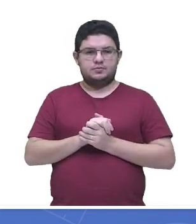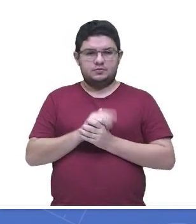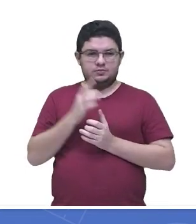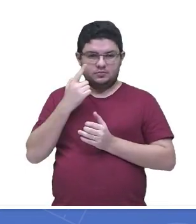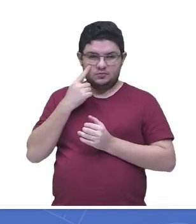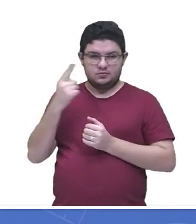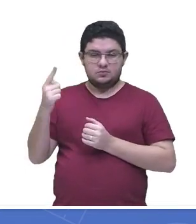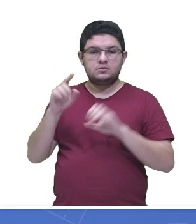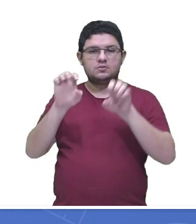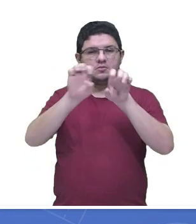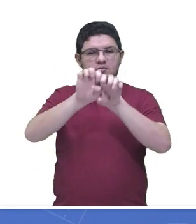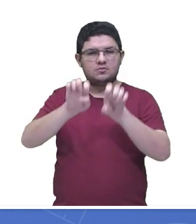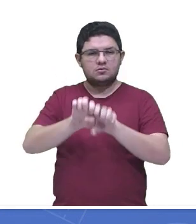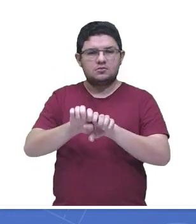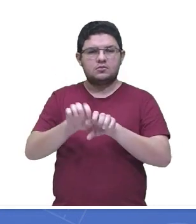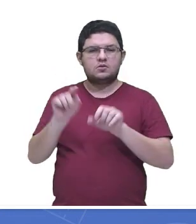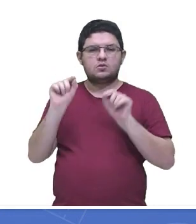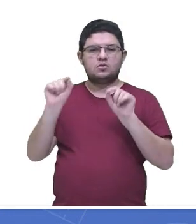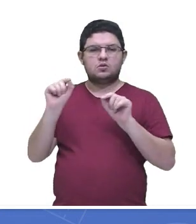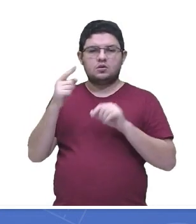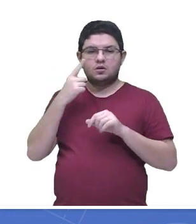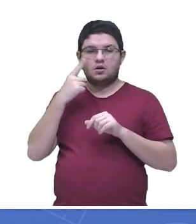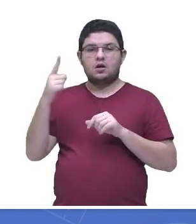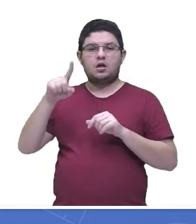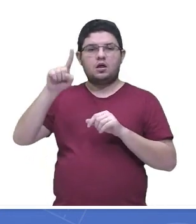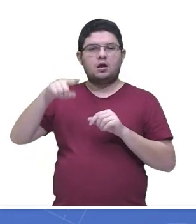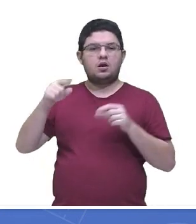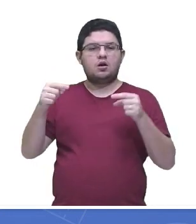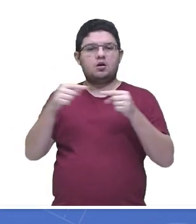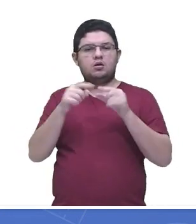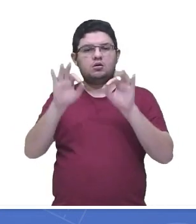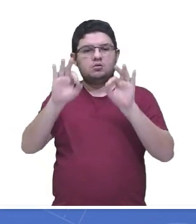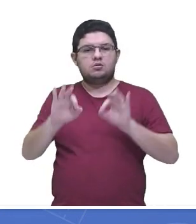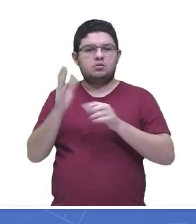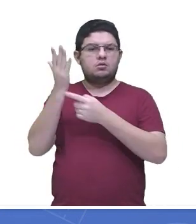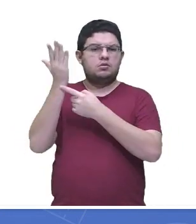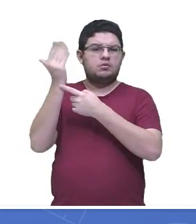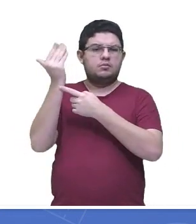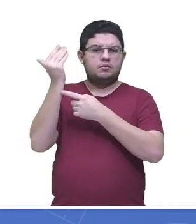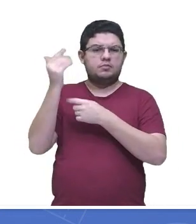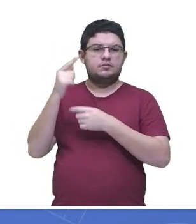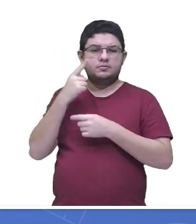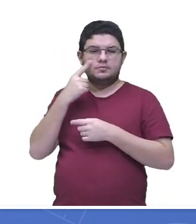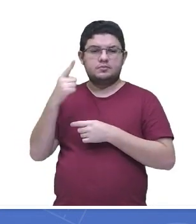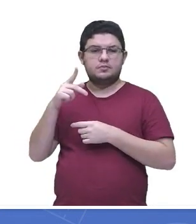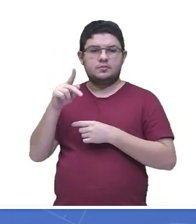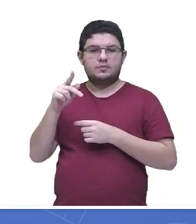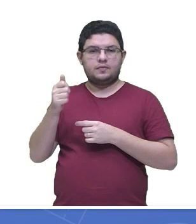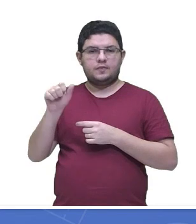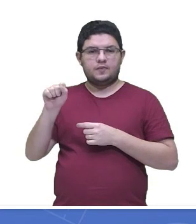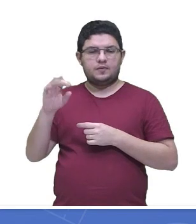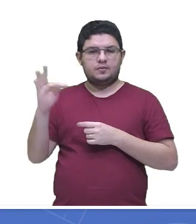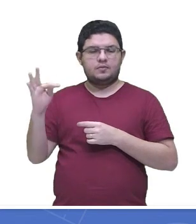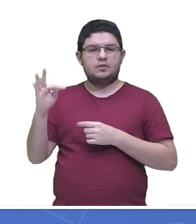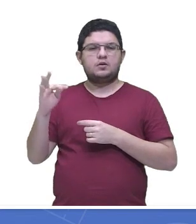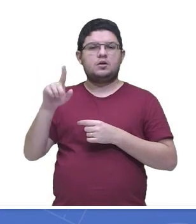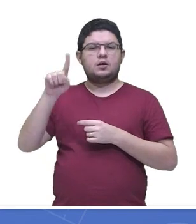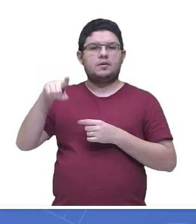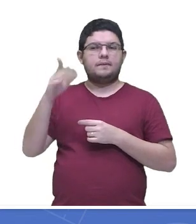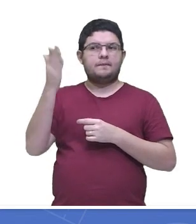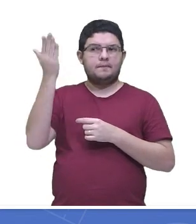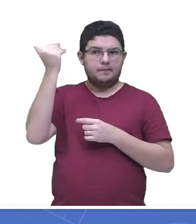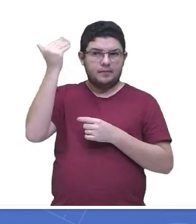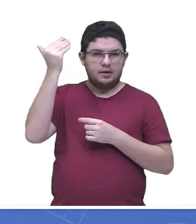a minha estrutura é passado, past, aqui, ó, palavra cognata aí para vocês. Então, past,